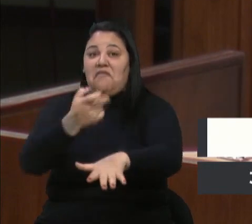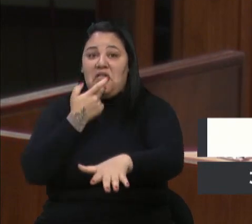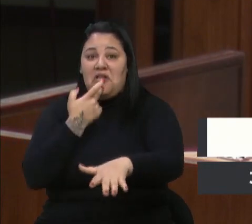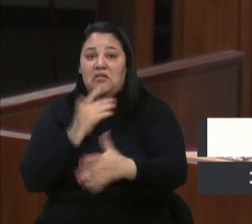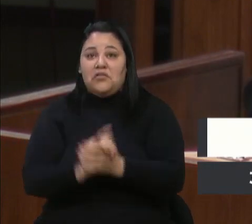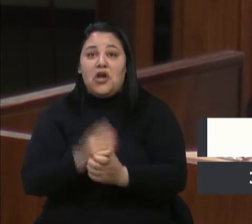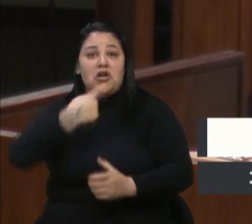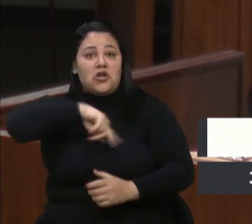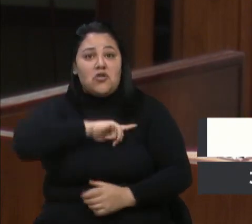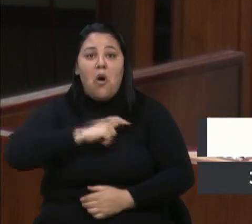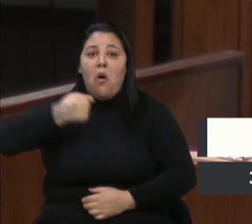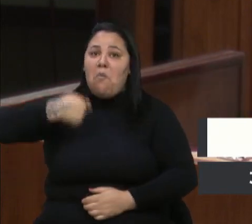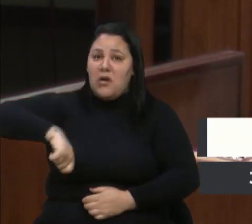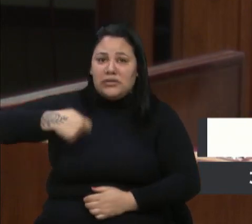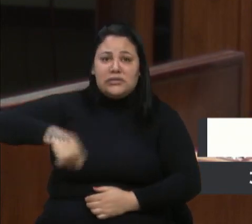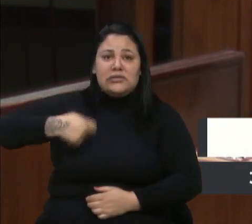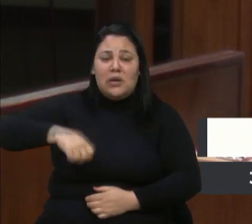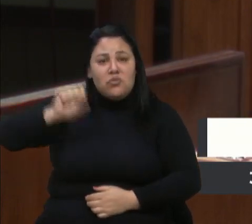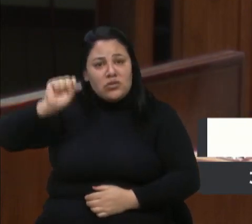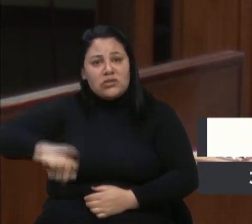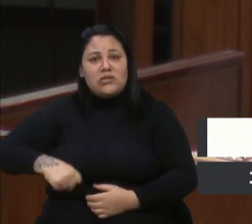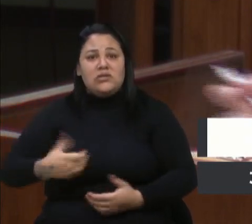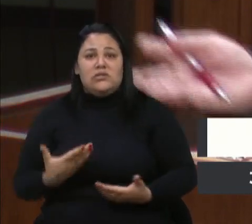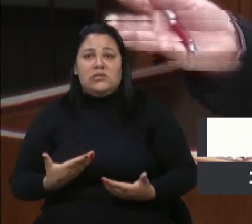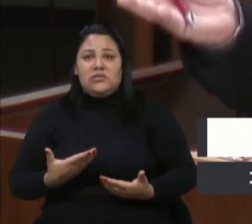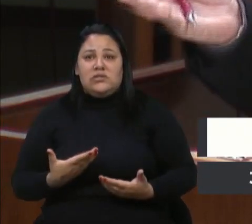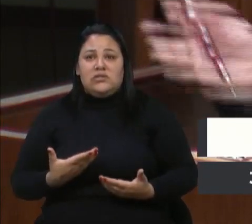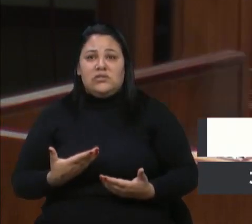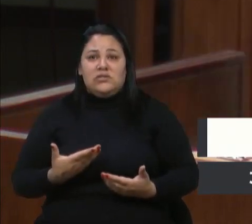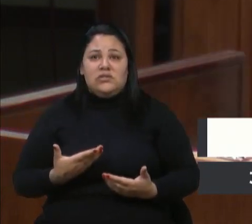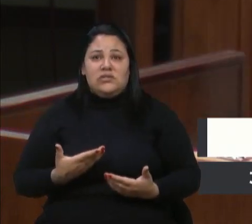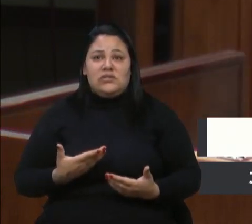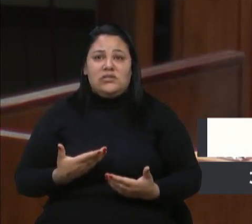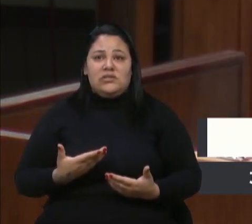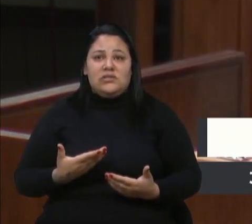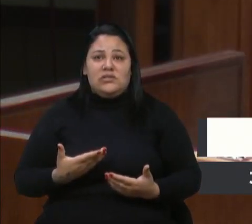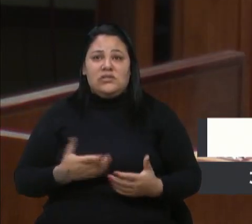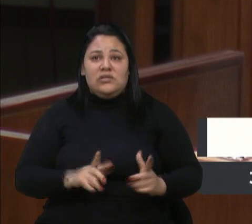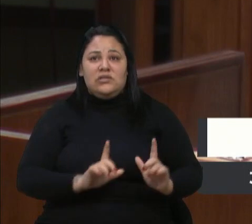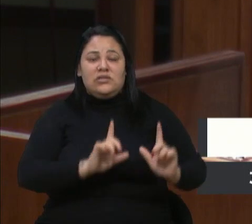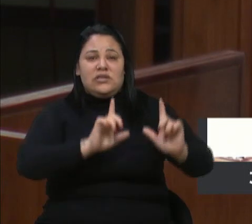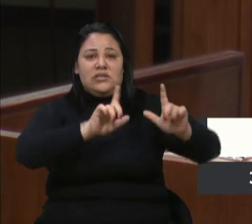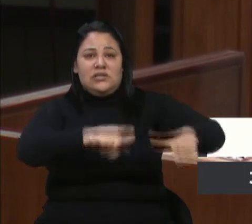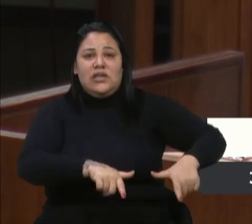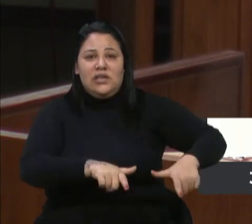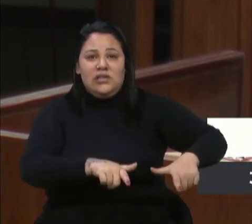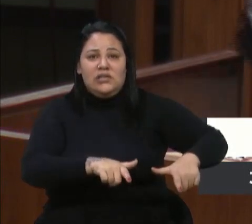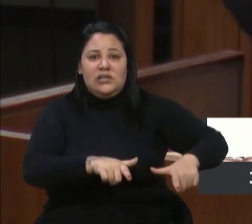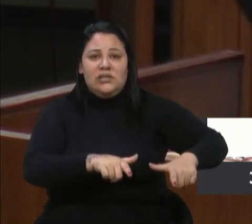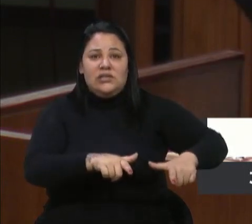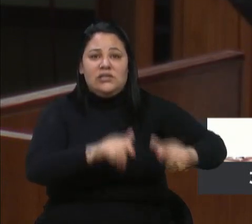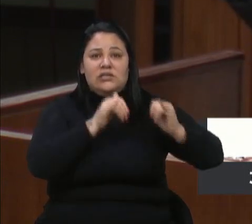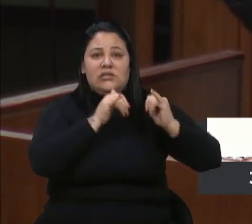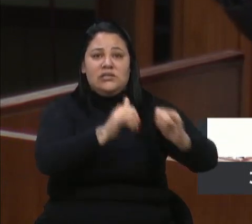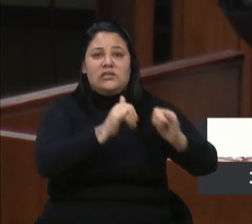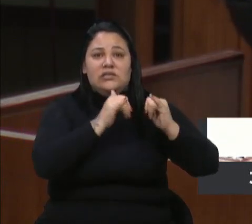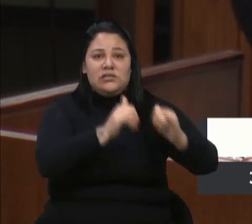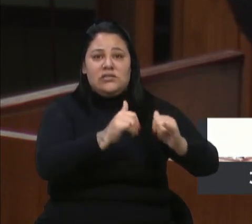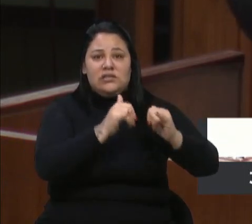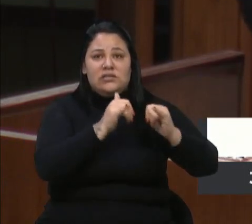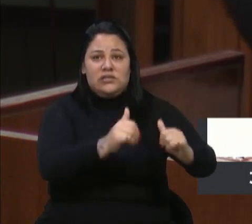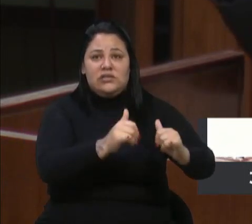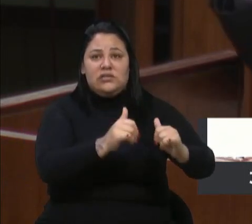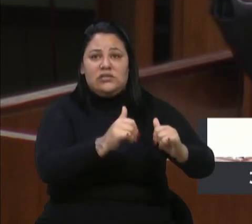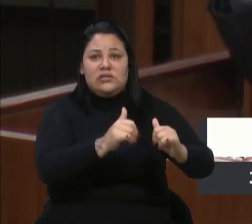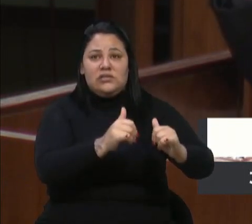nós precisamos estações de transbordo na nossa cidade. Principalmente, pelo